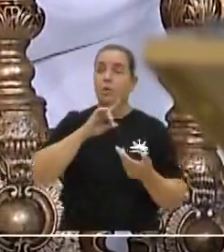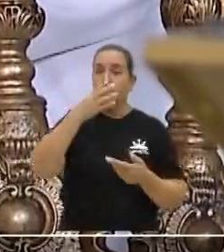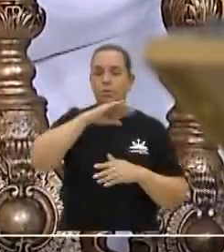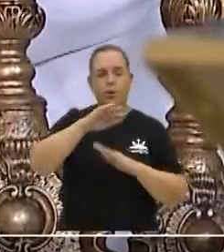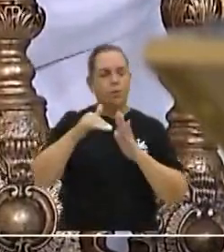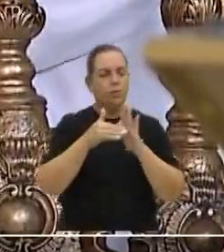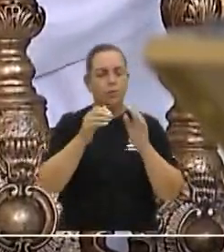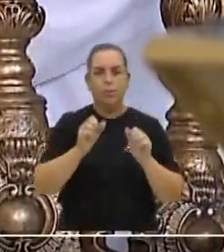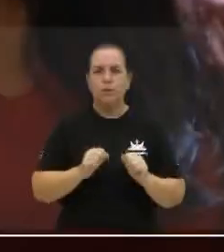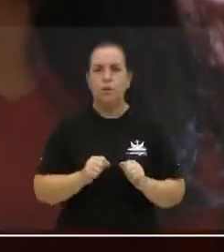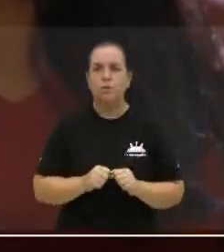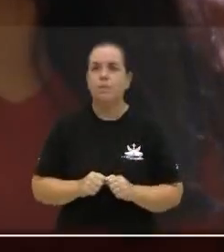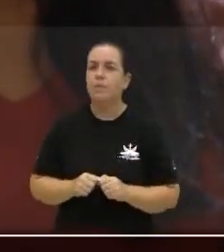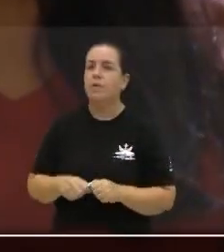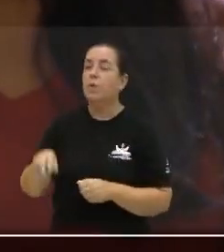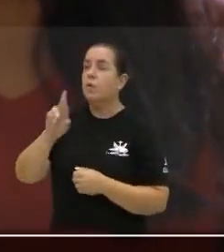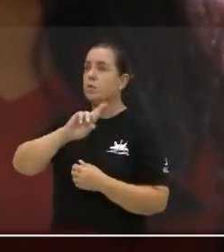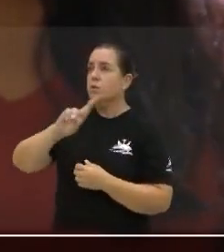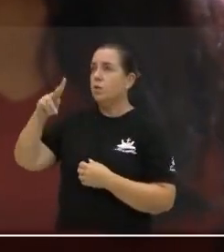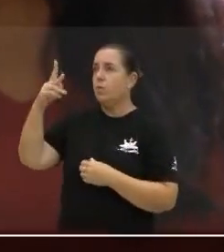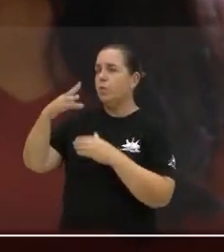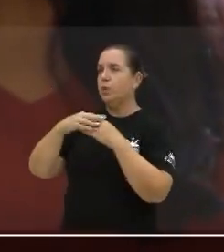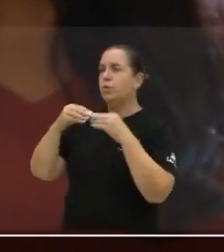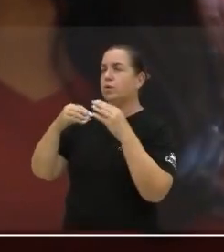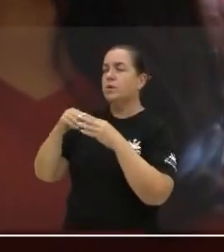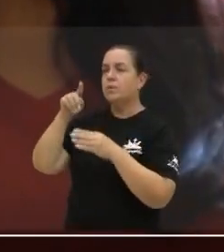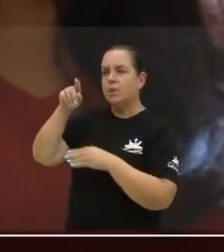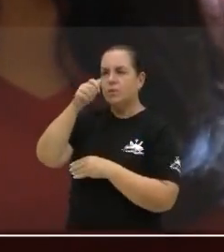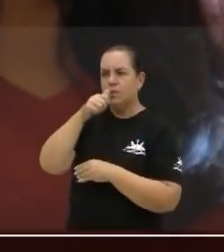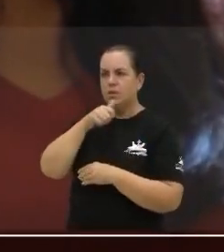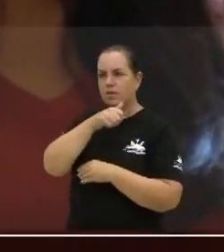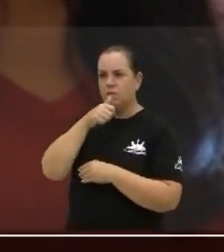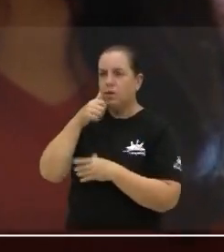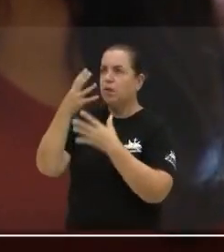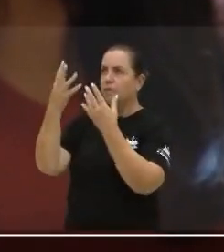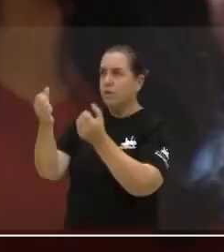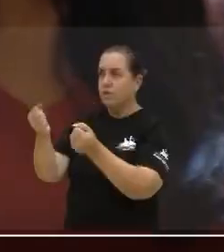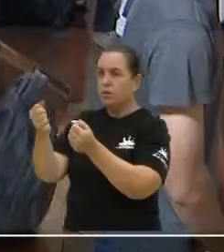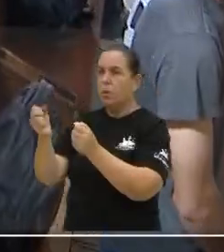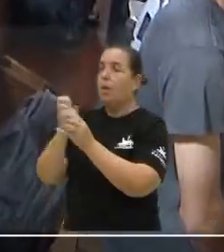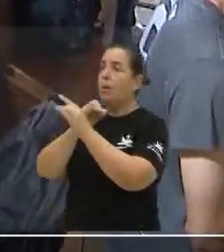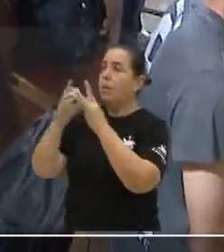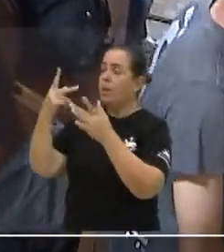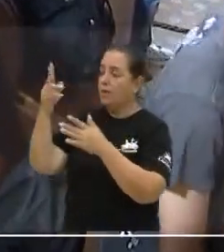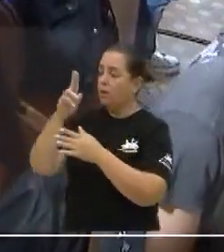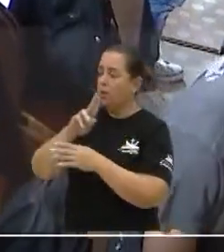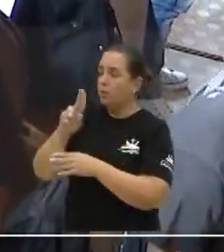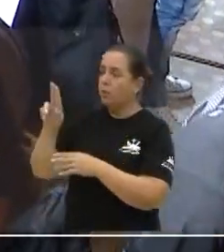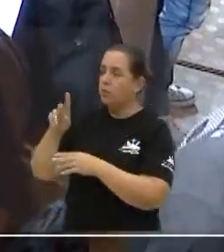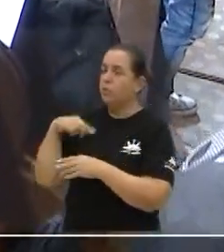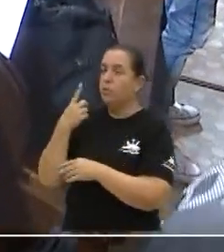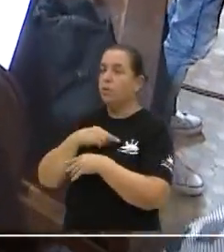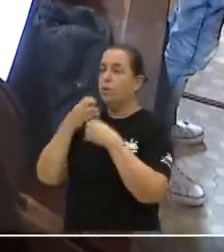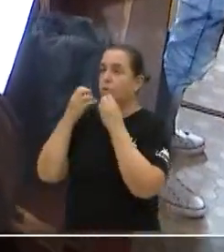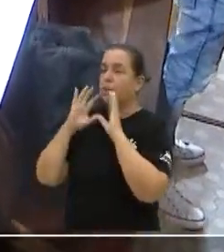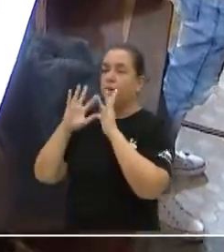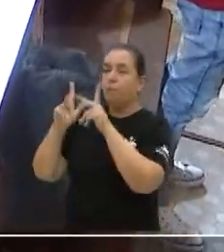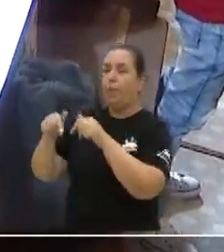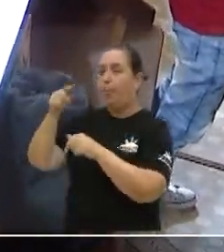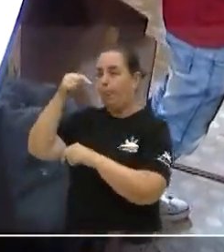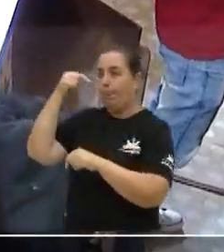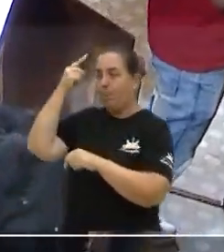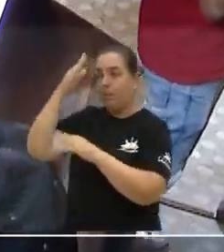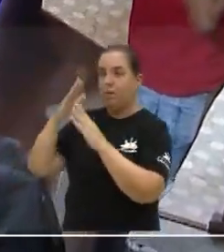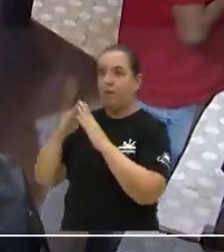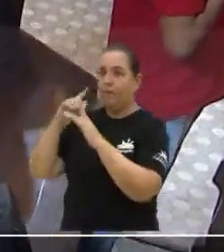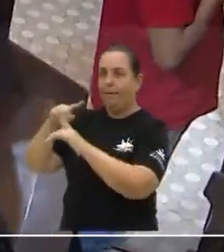Pai Todo-Poderoso. Receba o Senhor por tuas mãos este sacrifício, para a glória do seu nome,